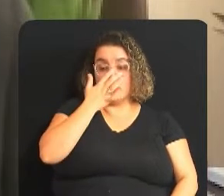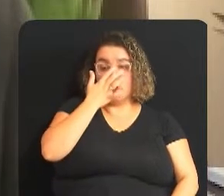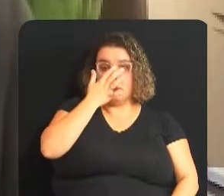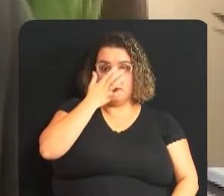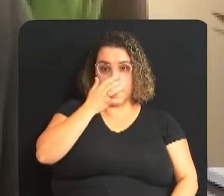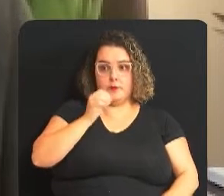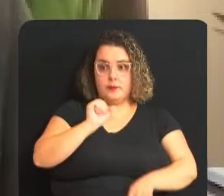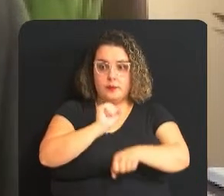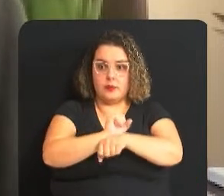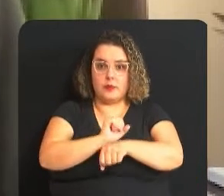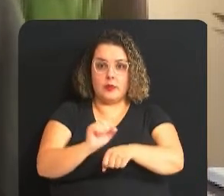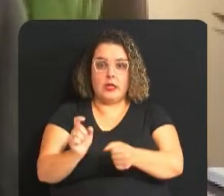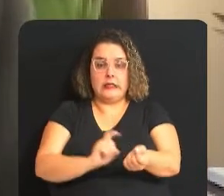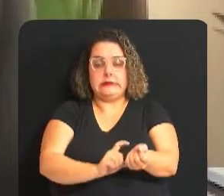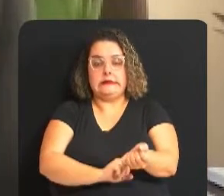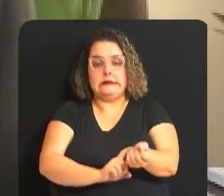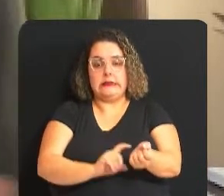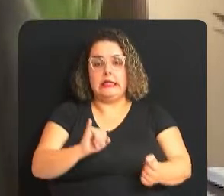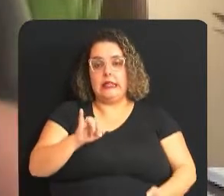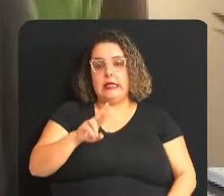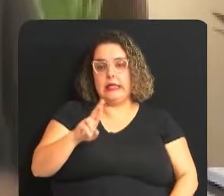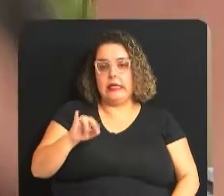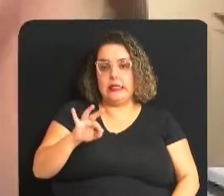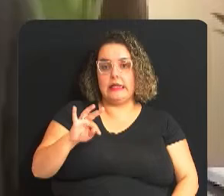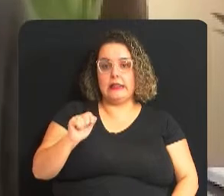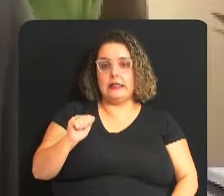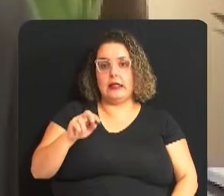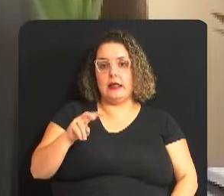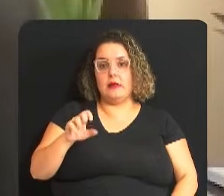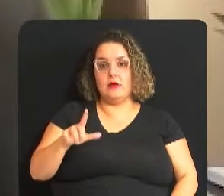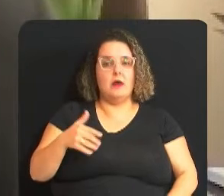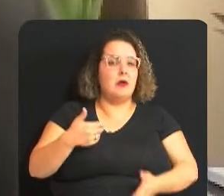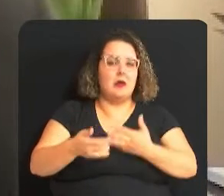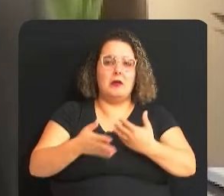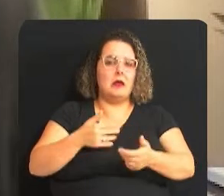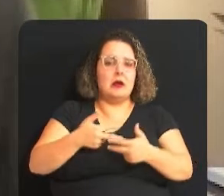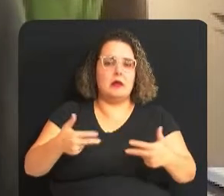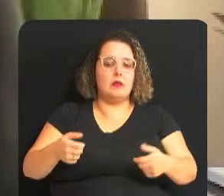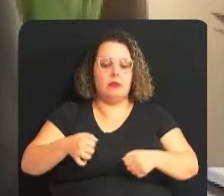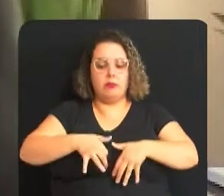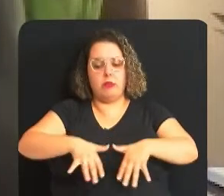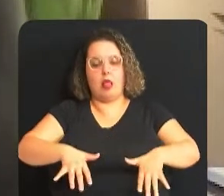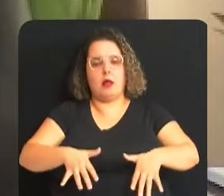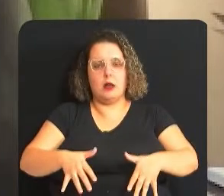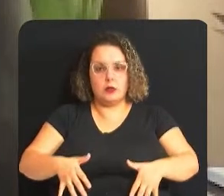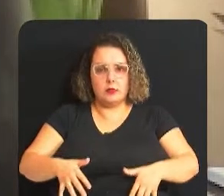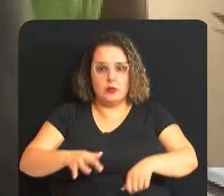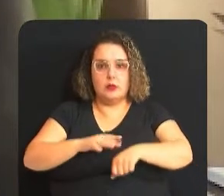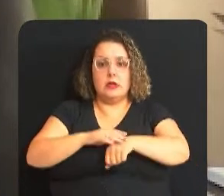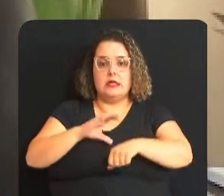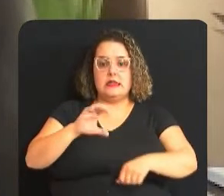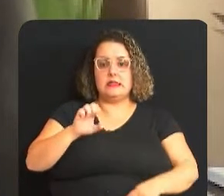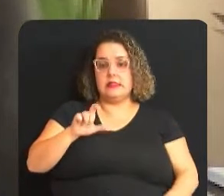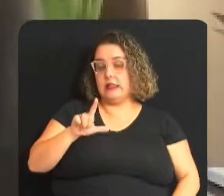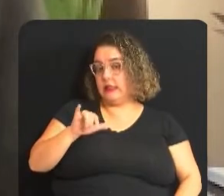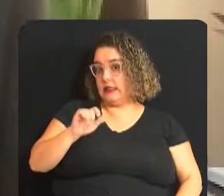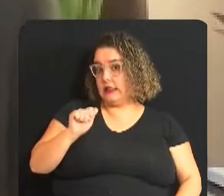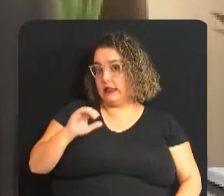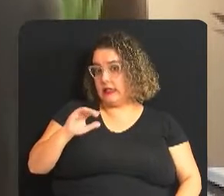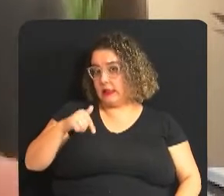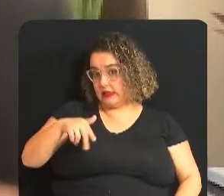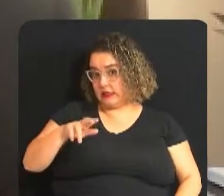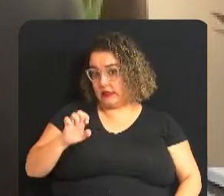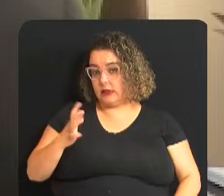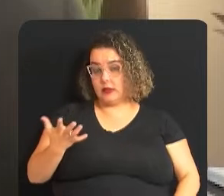Intestino irritável, né? É um intestino que qualquer coisa dá um desarranjo. Doença celíaca é uma doença que o intestino